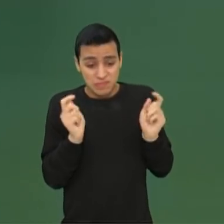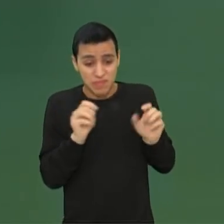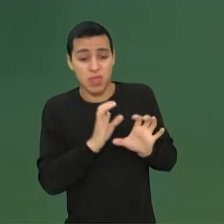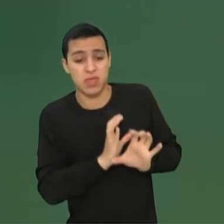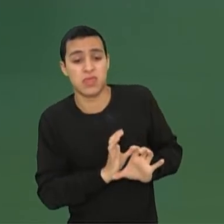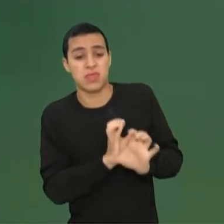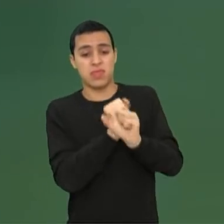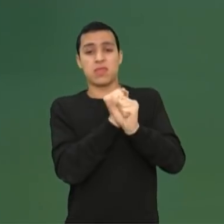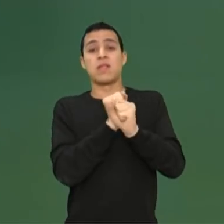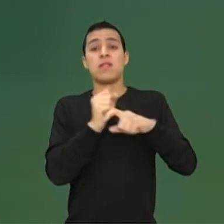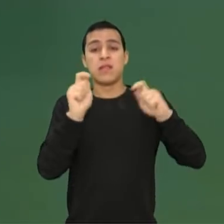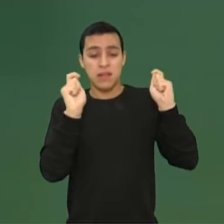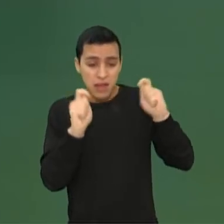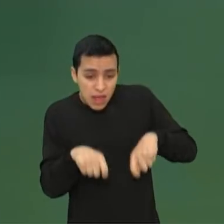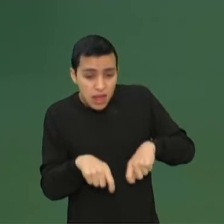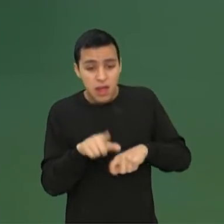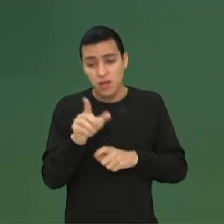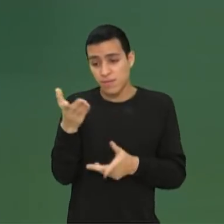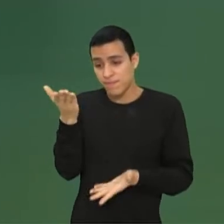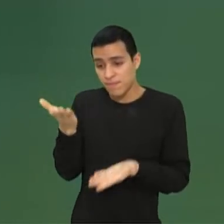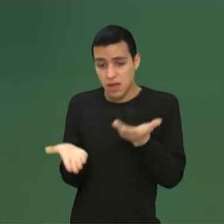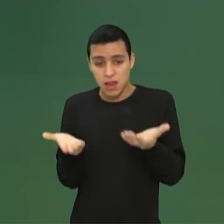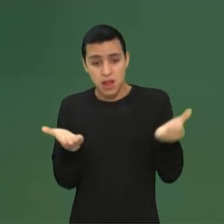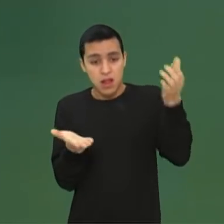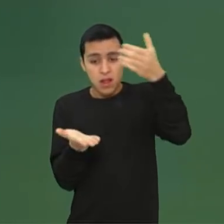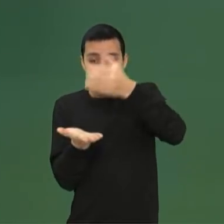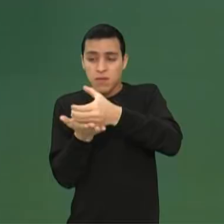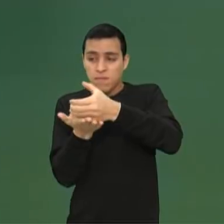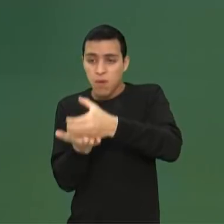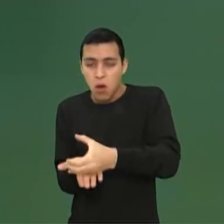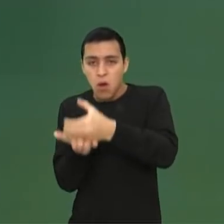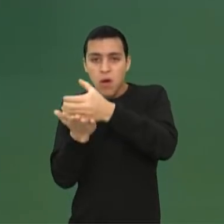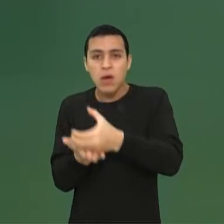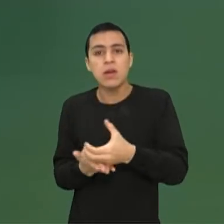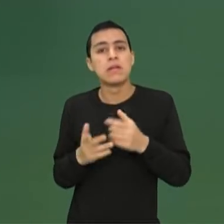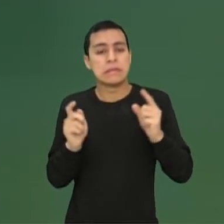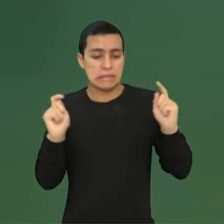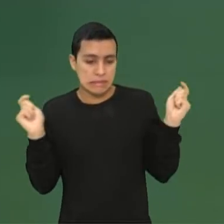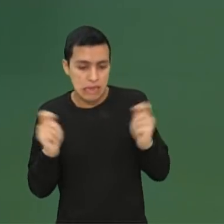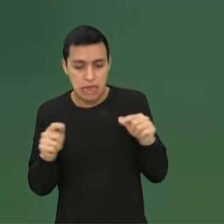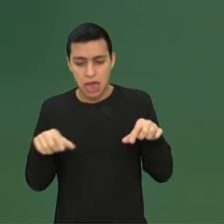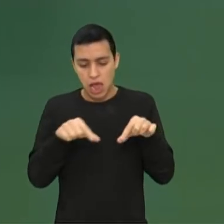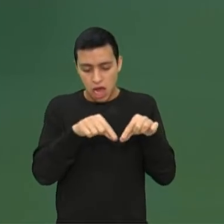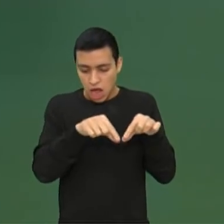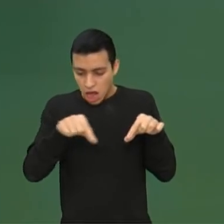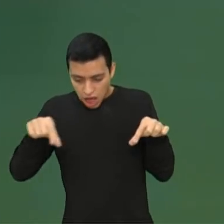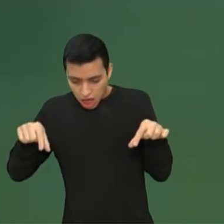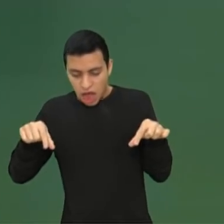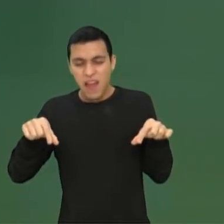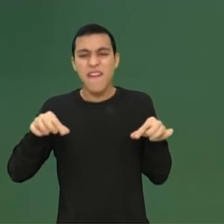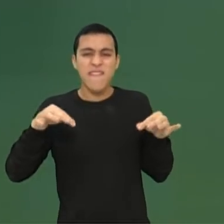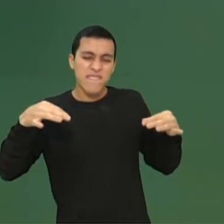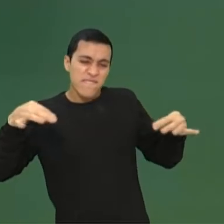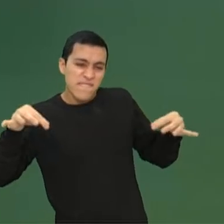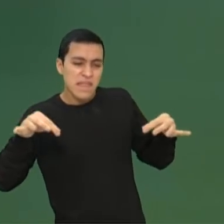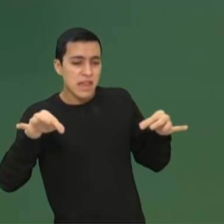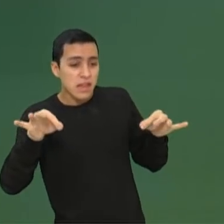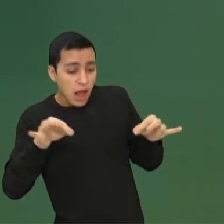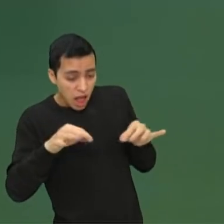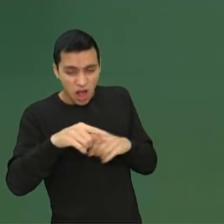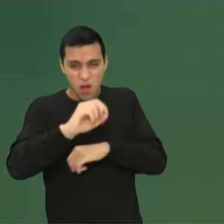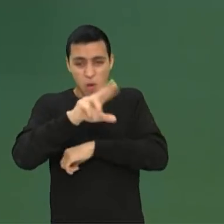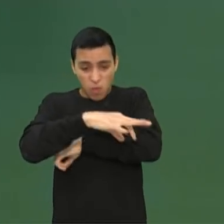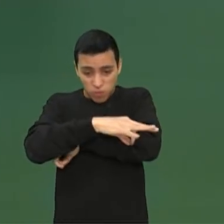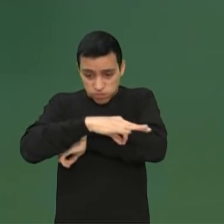medidos, Eu posso colocar numa balança, eu posso pegar uma fita métrica, uma régua e